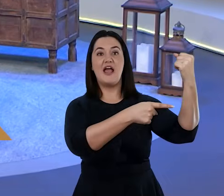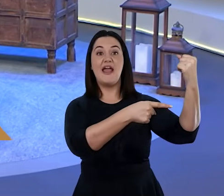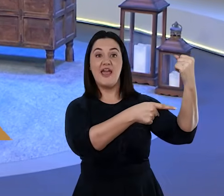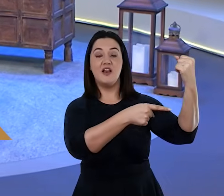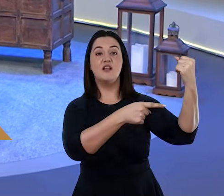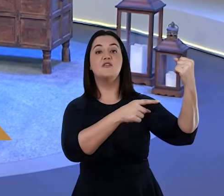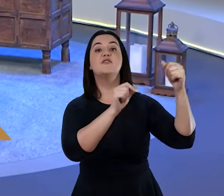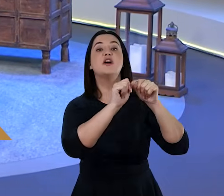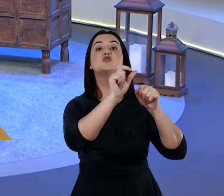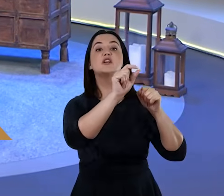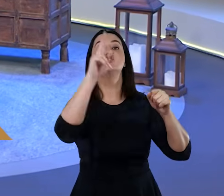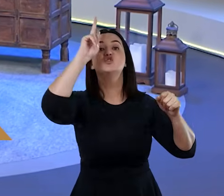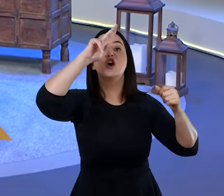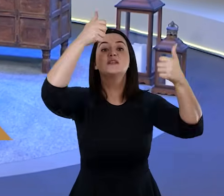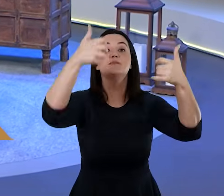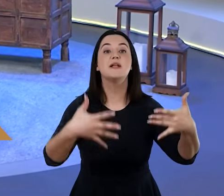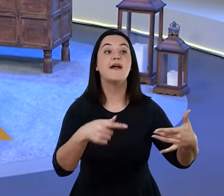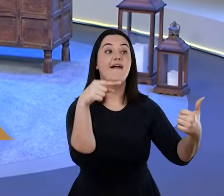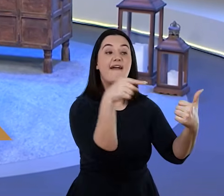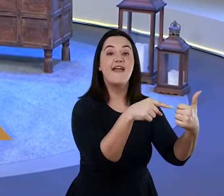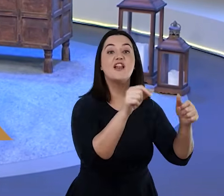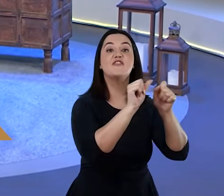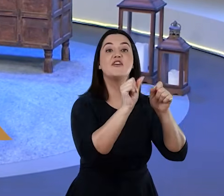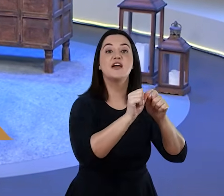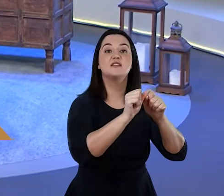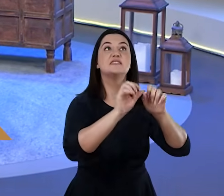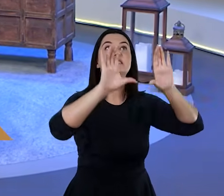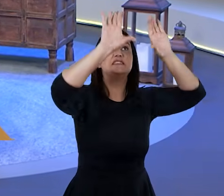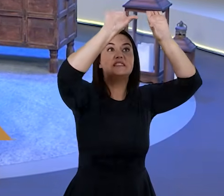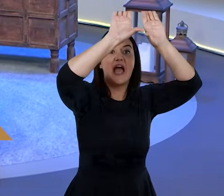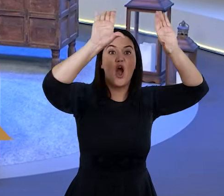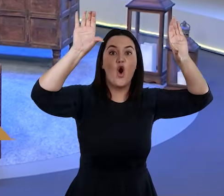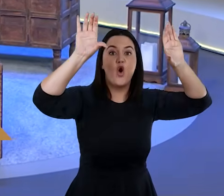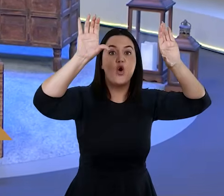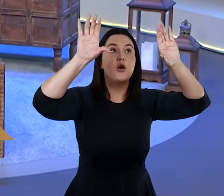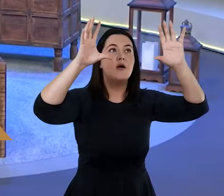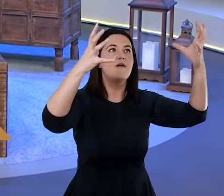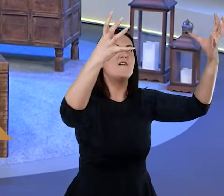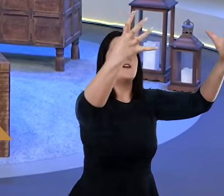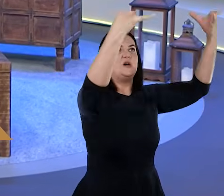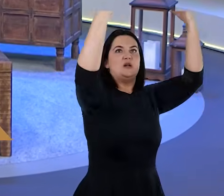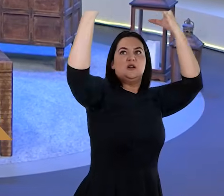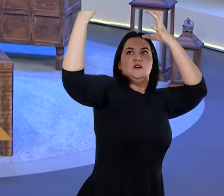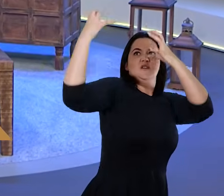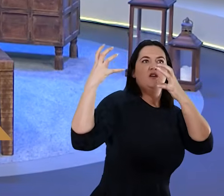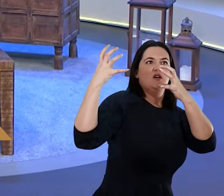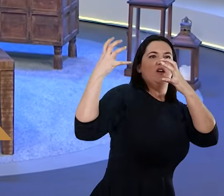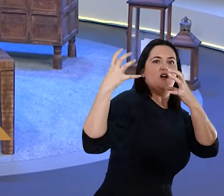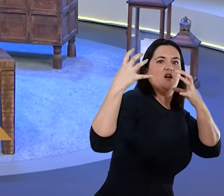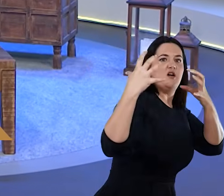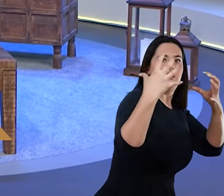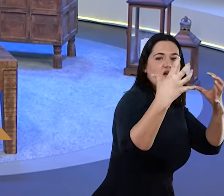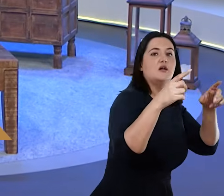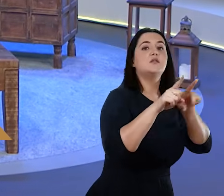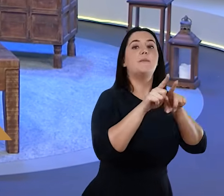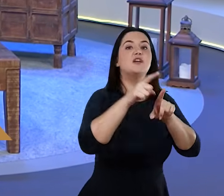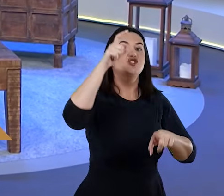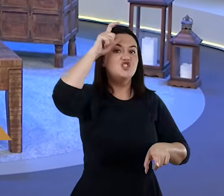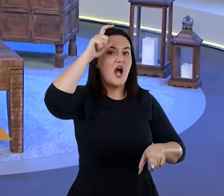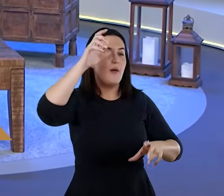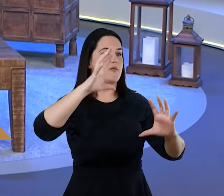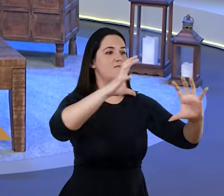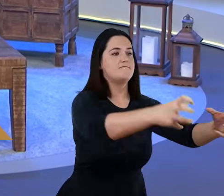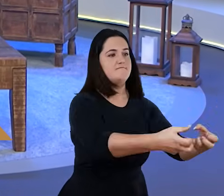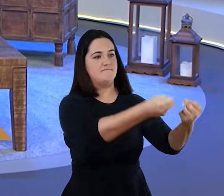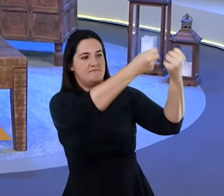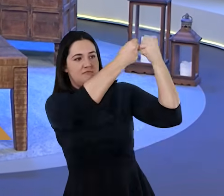próprio céu nas costas, prender o cão dos infernos, isso sim, é muito mais difícil de acreditar. E